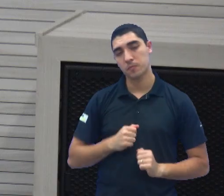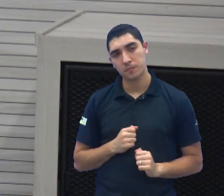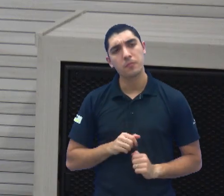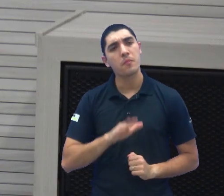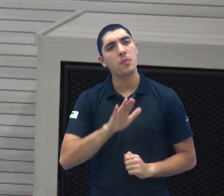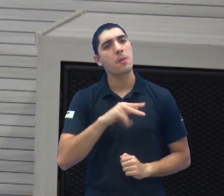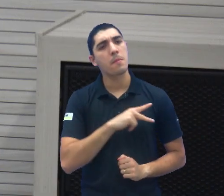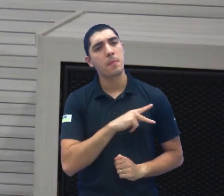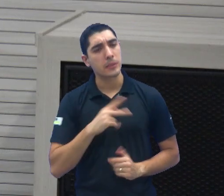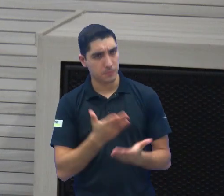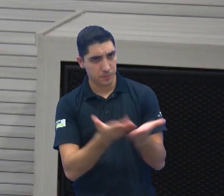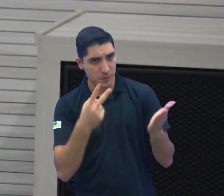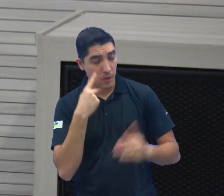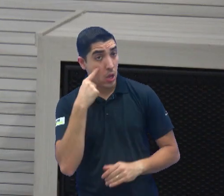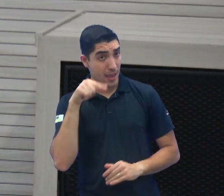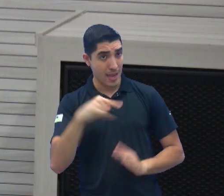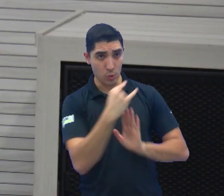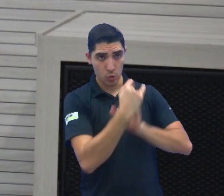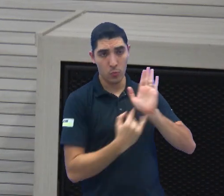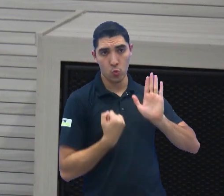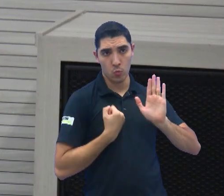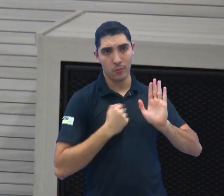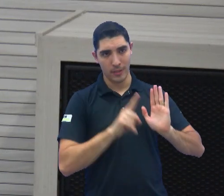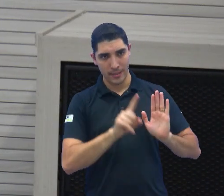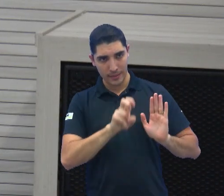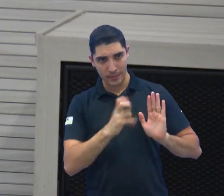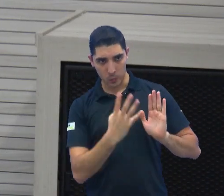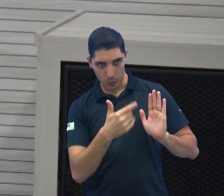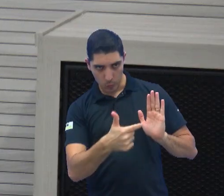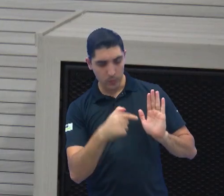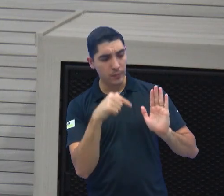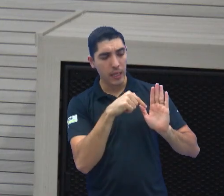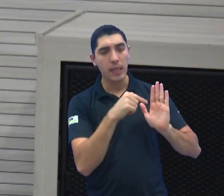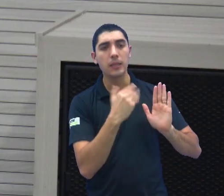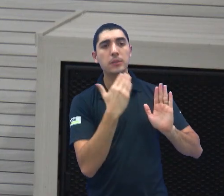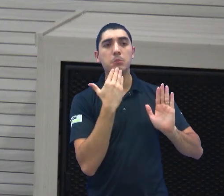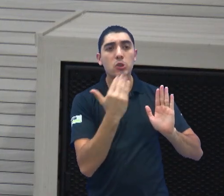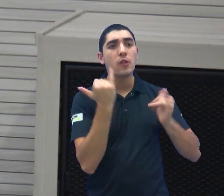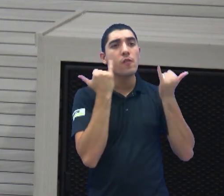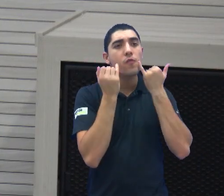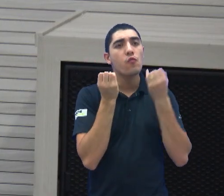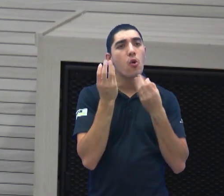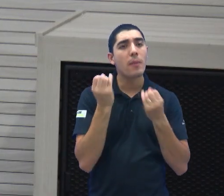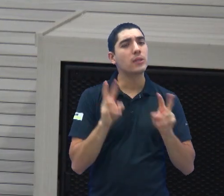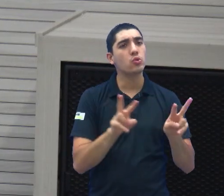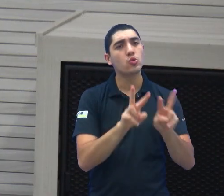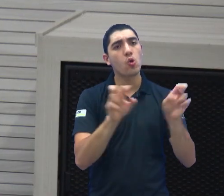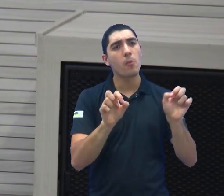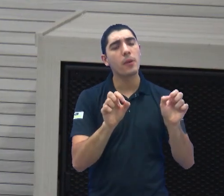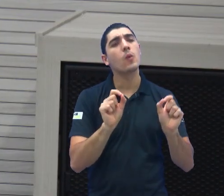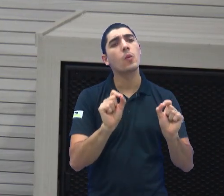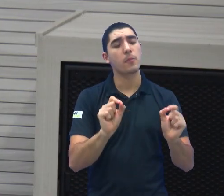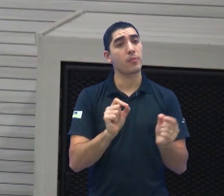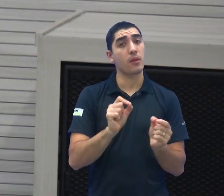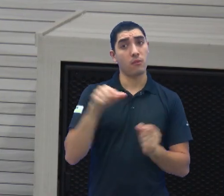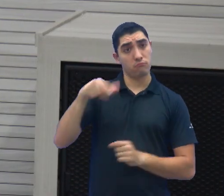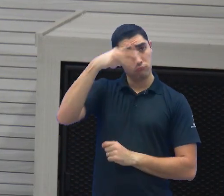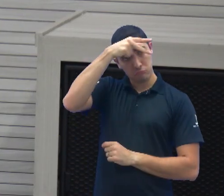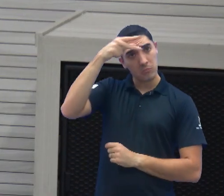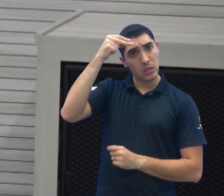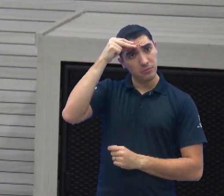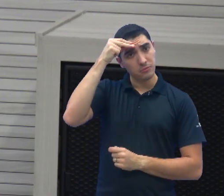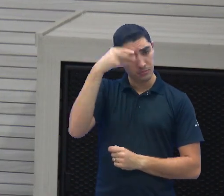requerimento 1542, ele pede informação de uma contratação feita pela Prefeitura